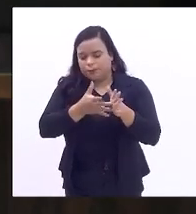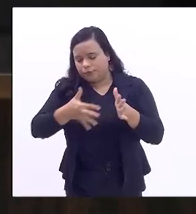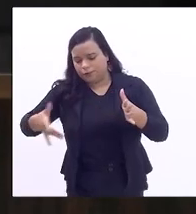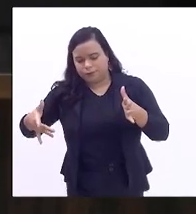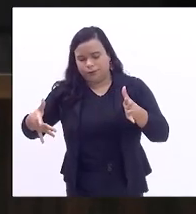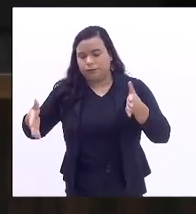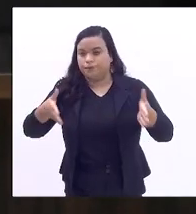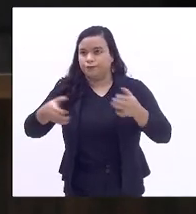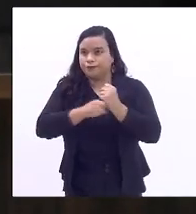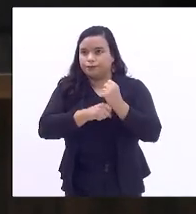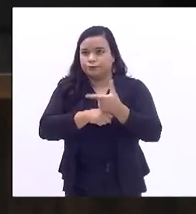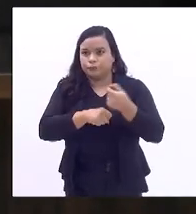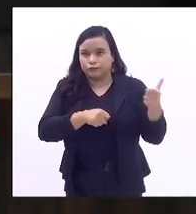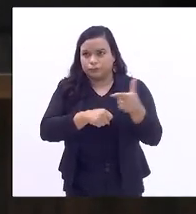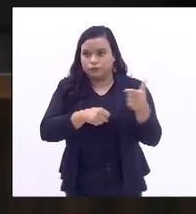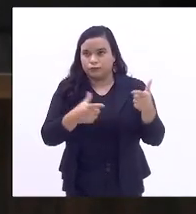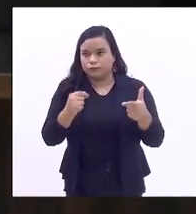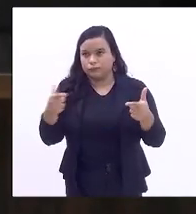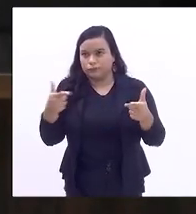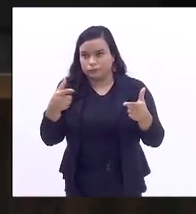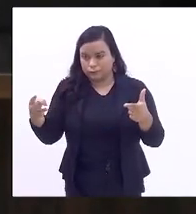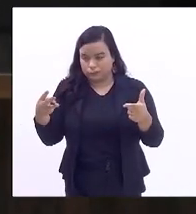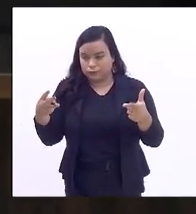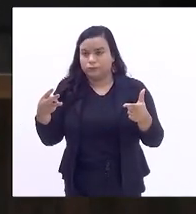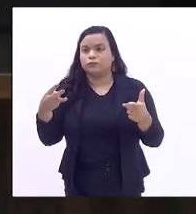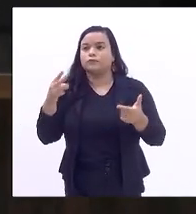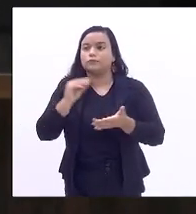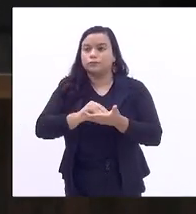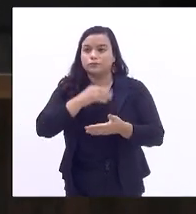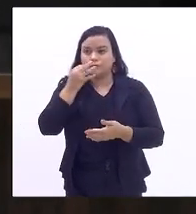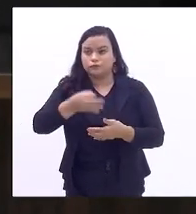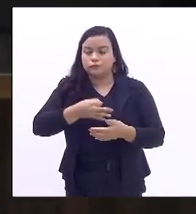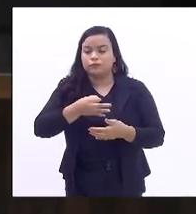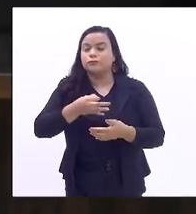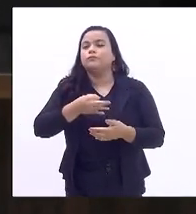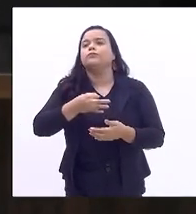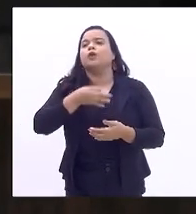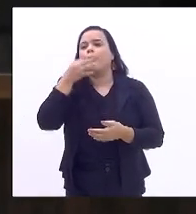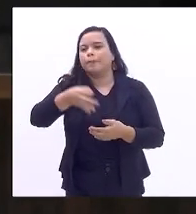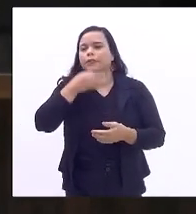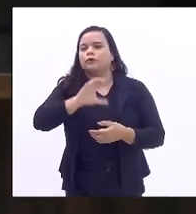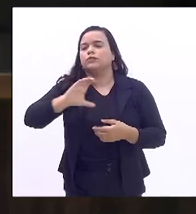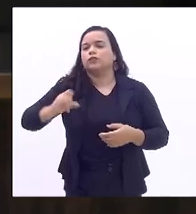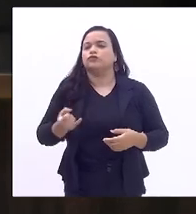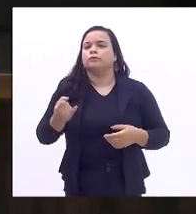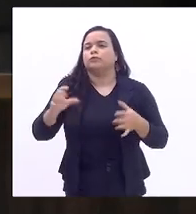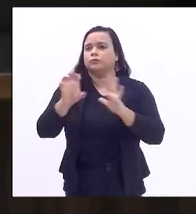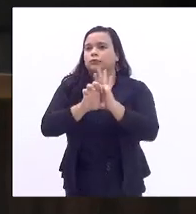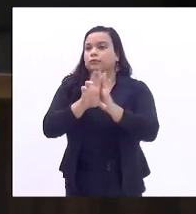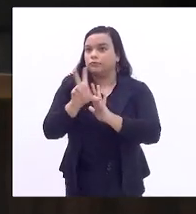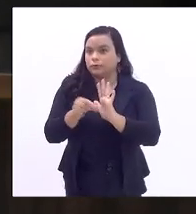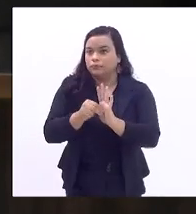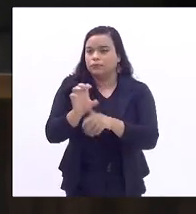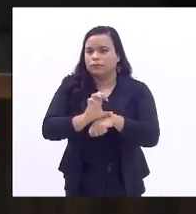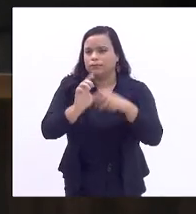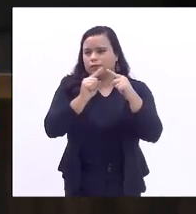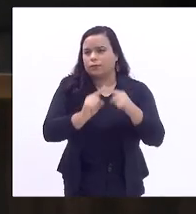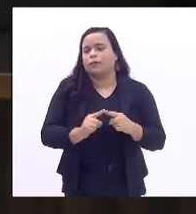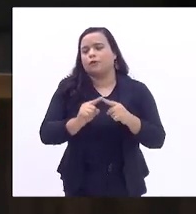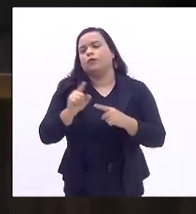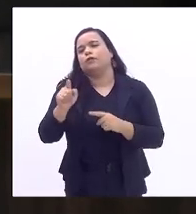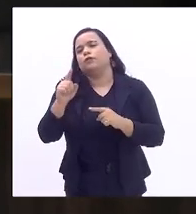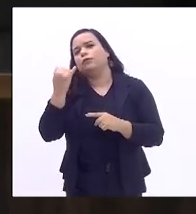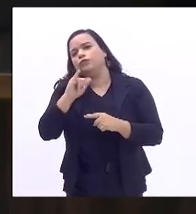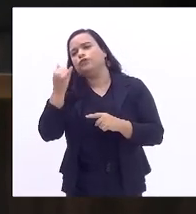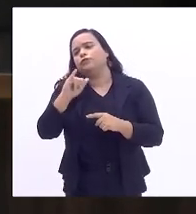23 pareceres da comissão de concessão Justiça pela condicionalidade com emenda das minas e energia favorável com as emendas da